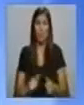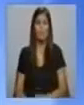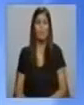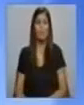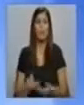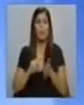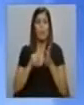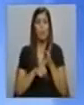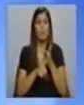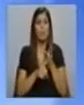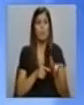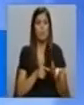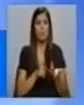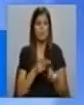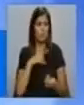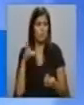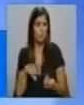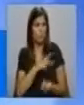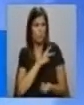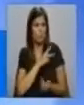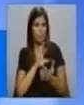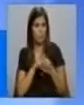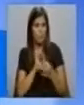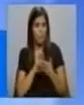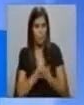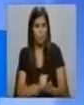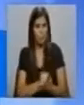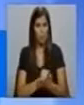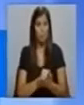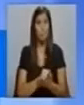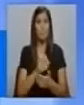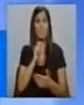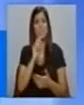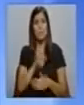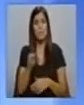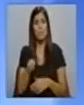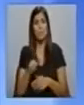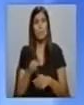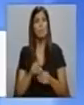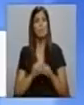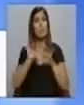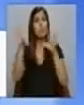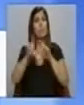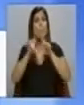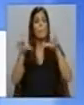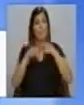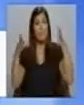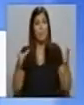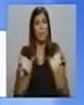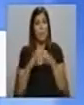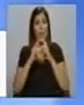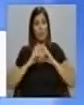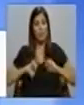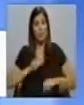É um projeto académico português que já tem um financiamento comunitário de 3 milhões para chegar a uma empresa multinacional. Um grupo de